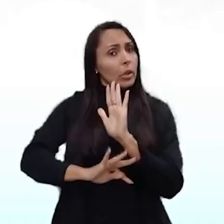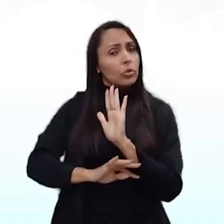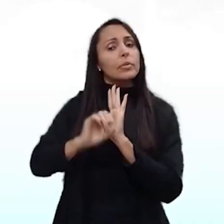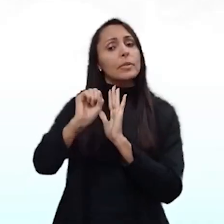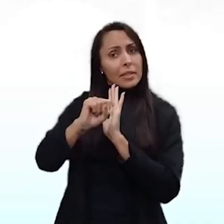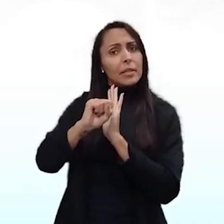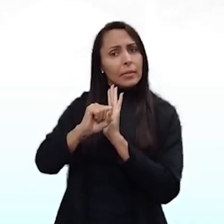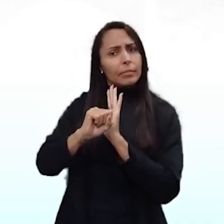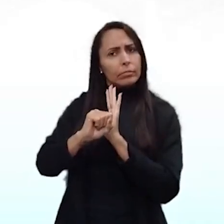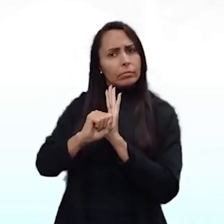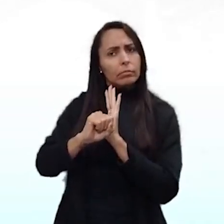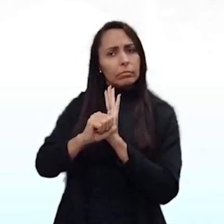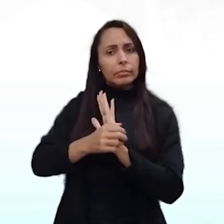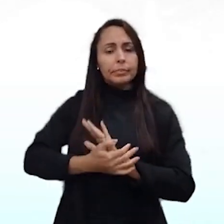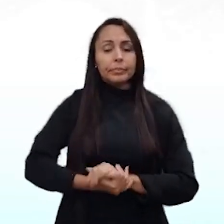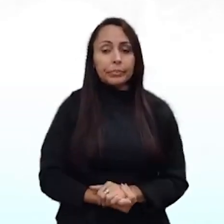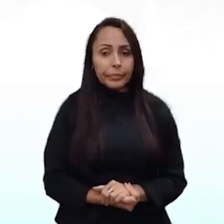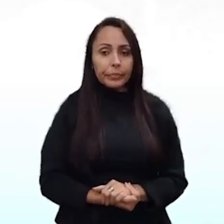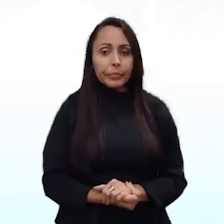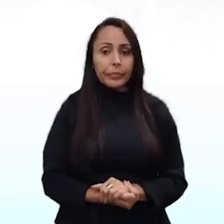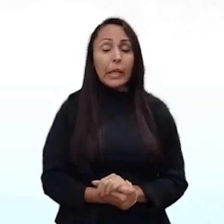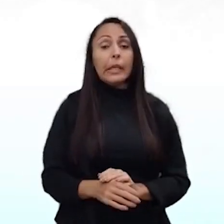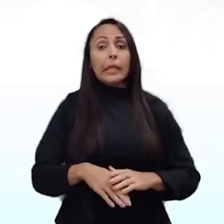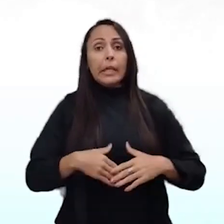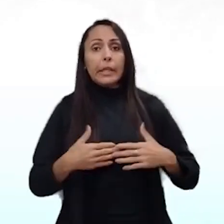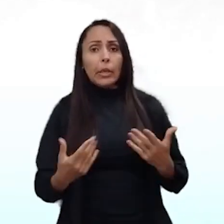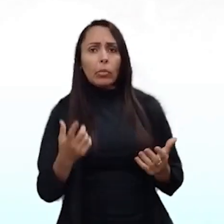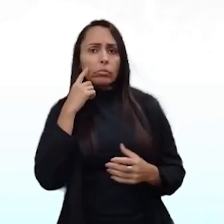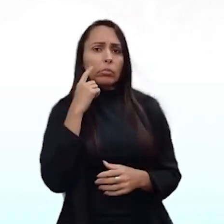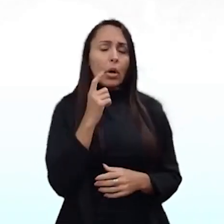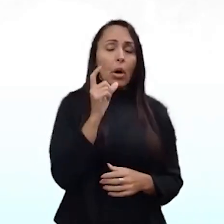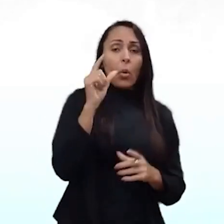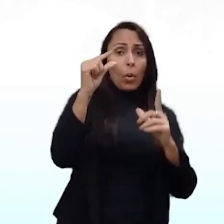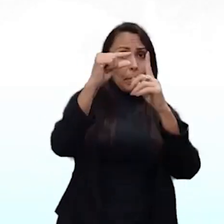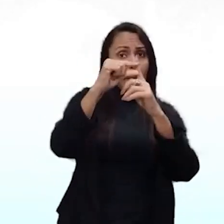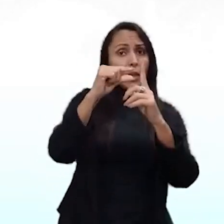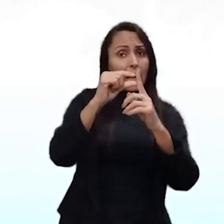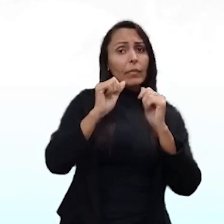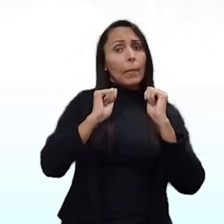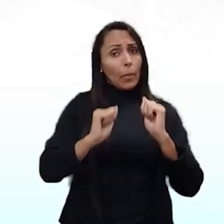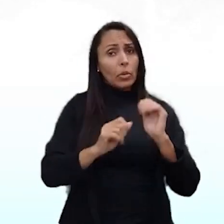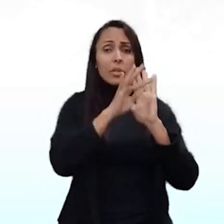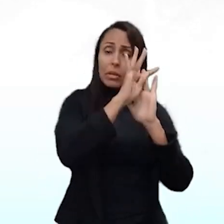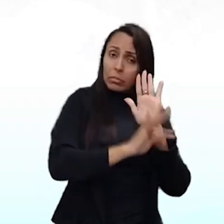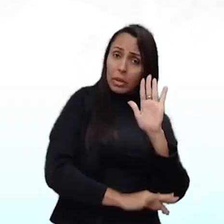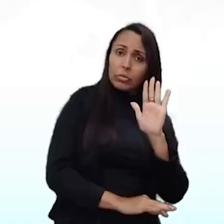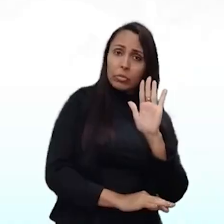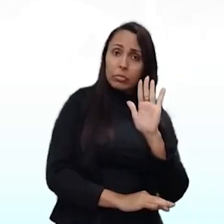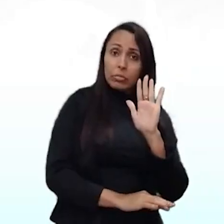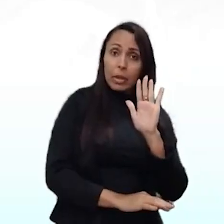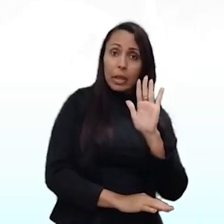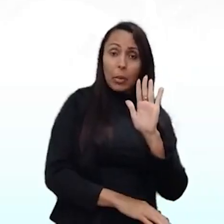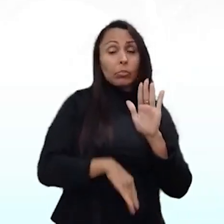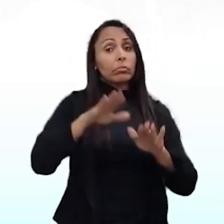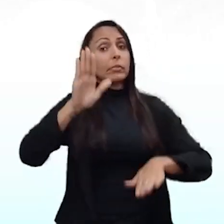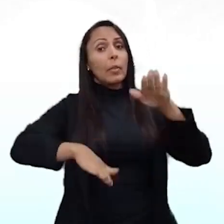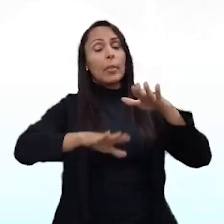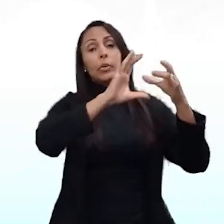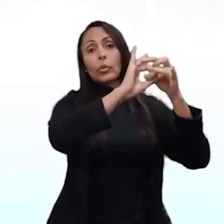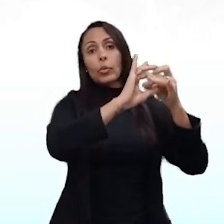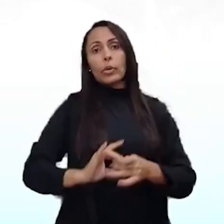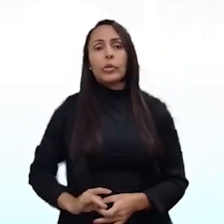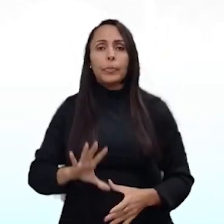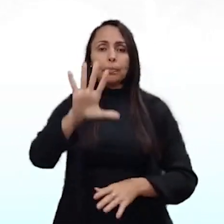um texto. Como eu falei, fera, uma palavra pode ser um texto, como eu disse também. Depende do contexto.